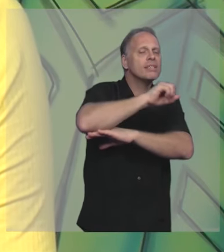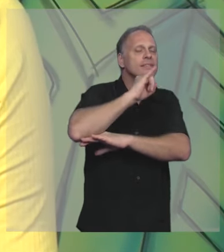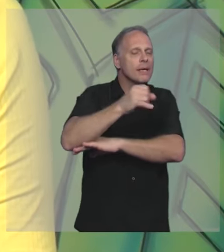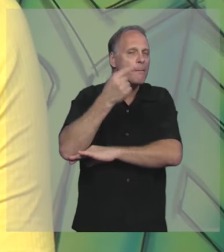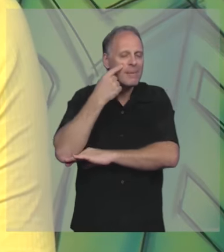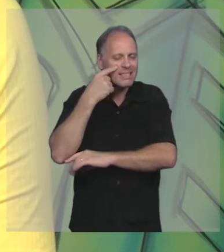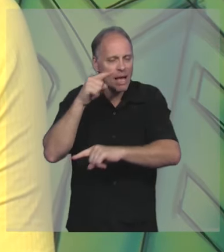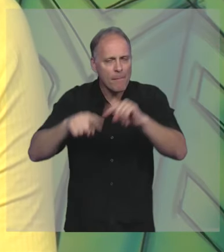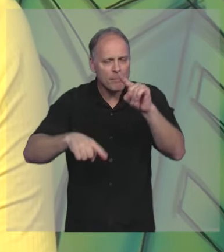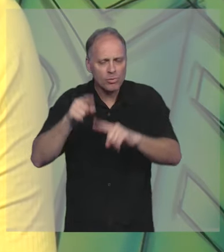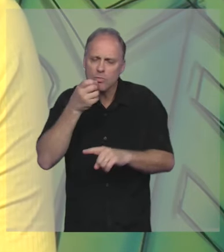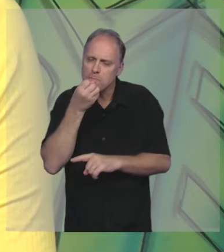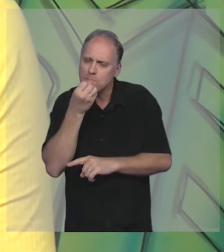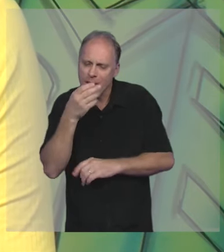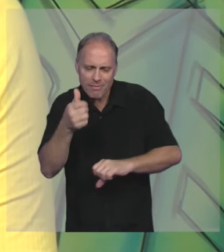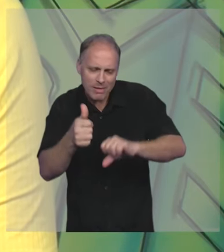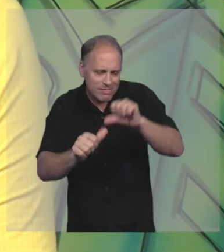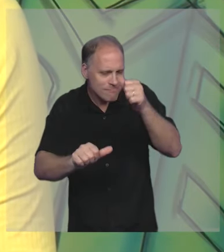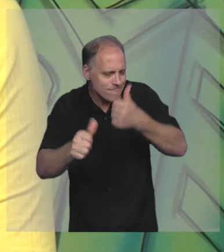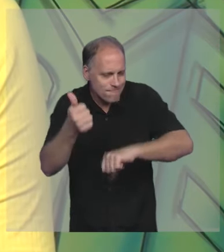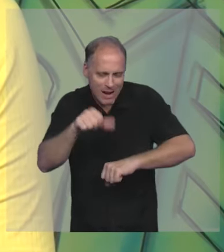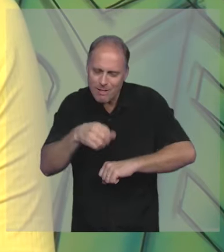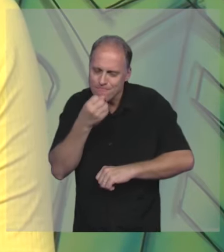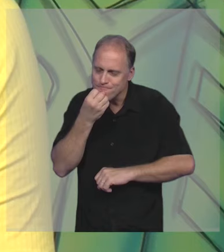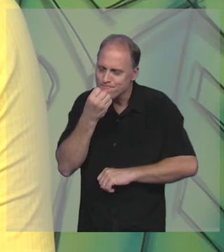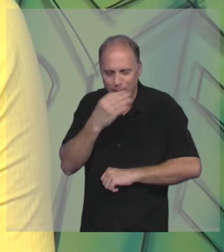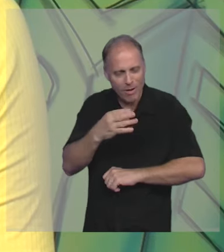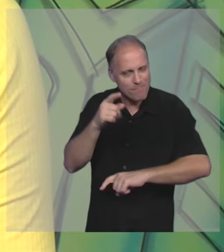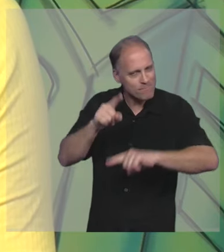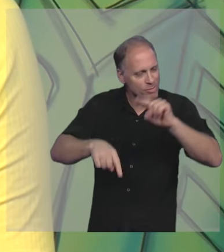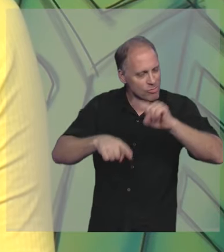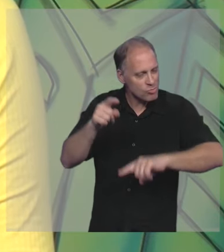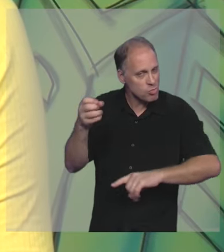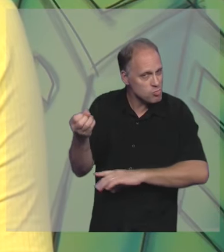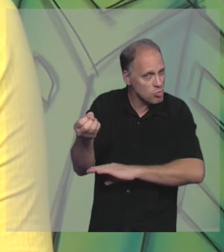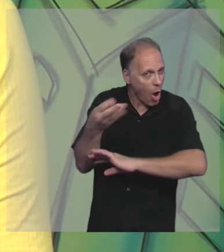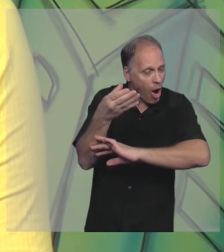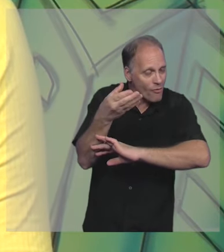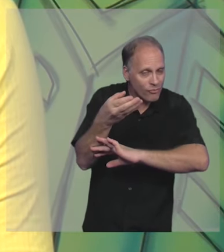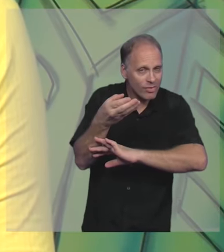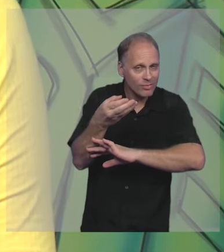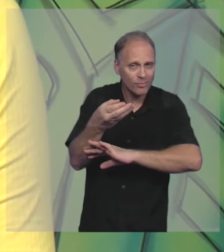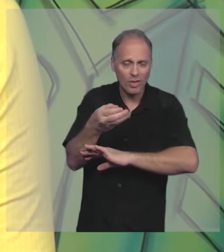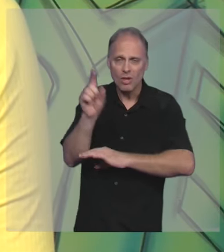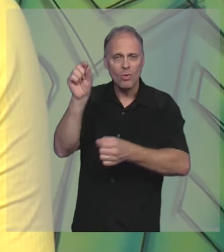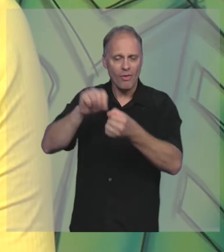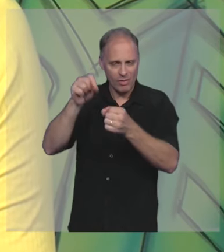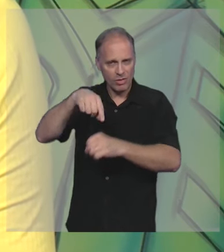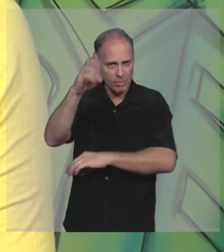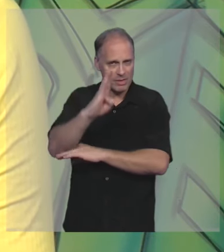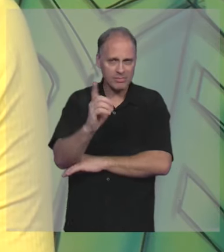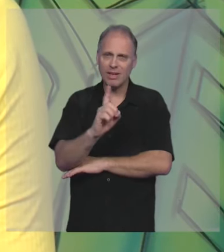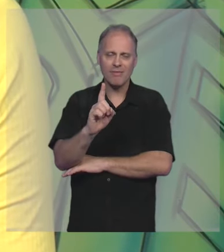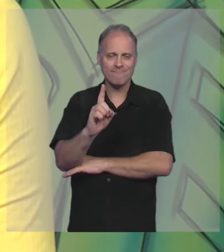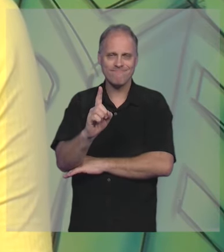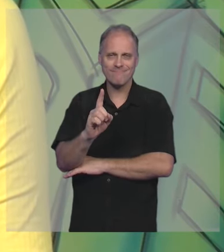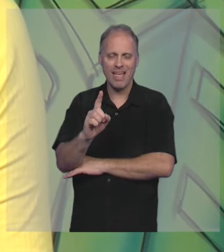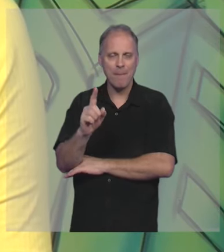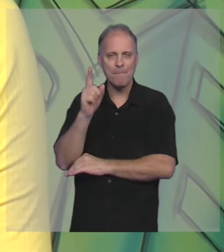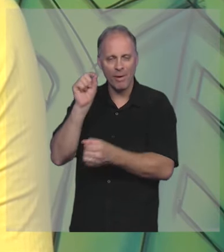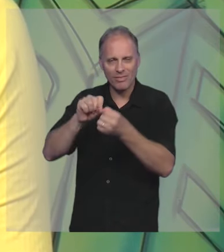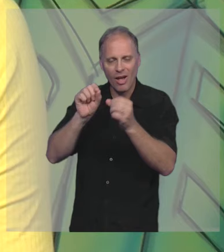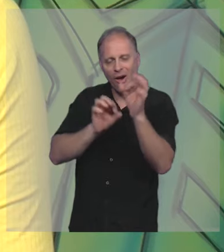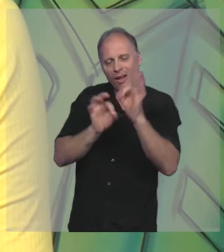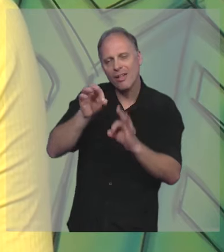produto extremamente bem desenvolvido, algum produto de ponta, algum produto inovador, ele não é produzido no Brasil, ele pode ter